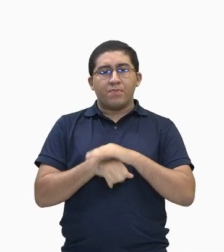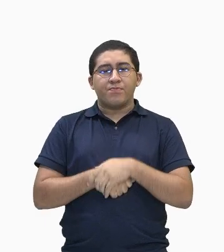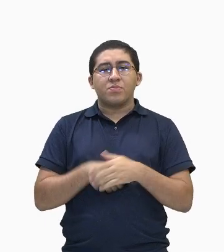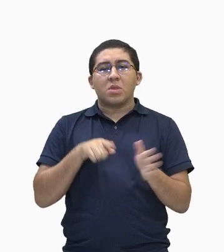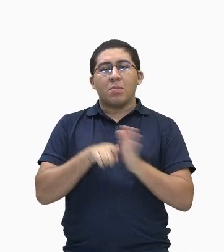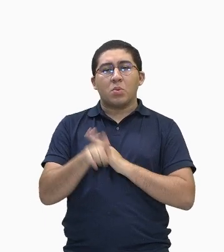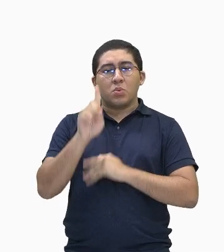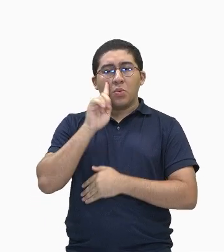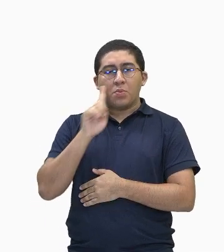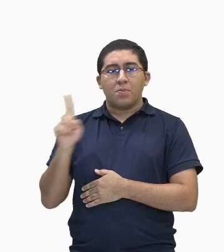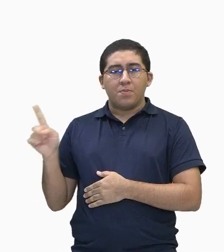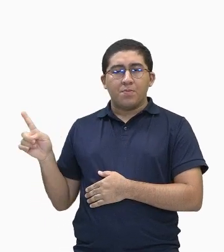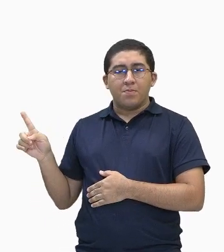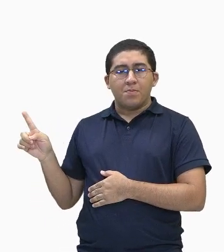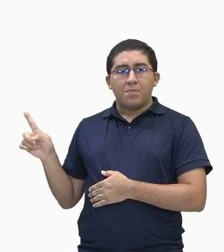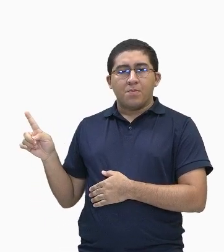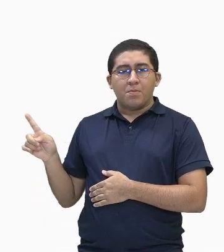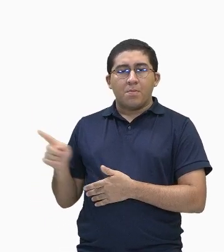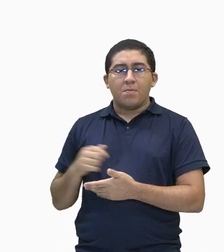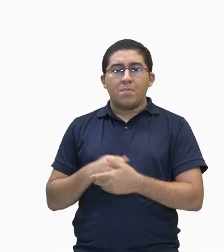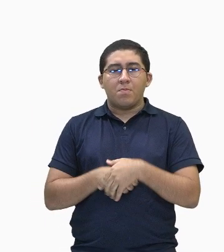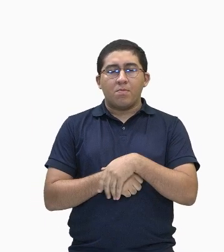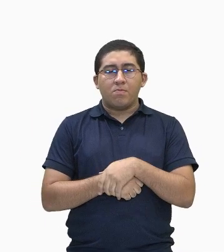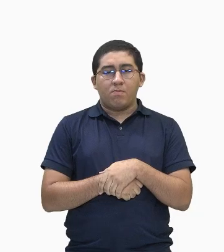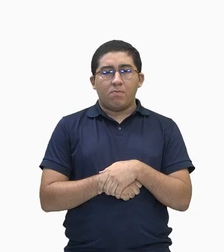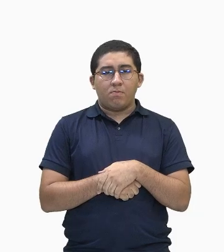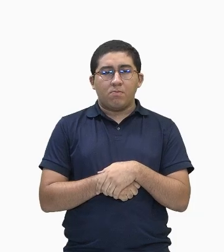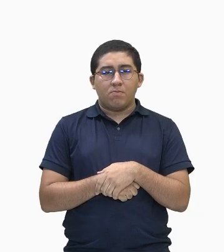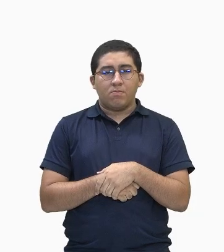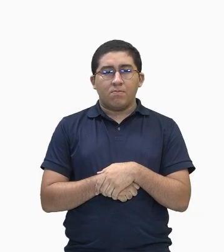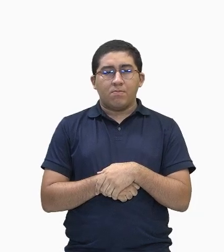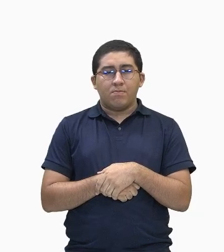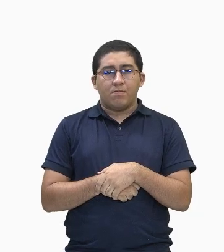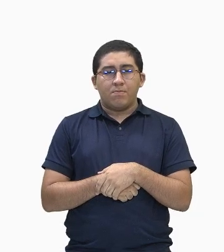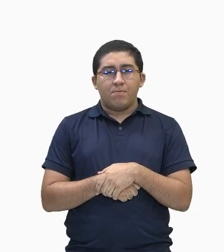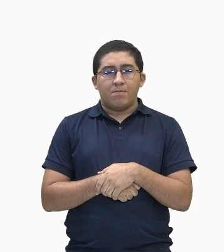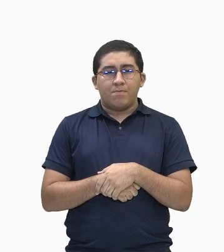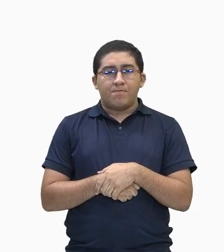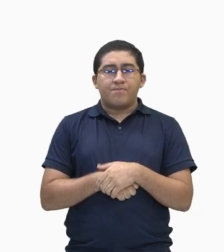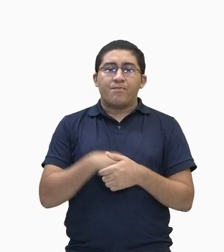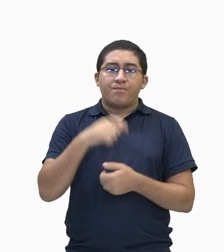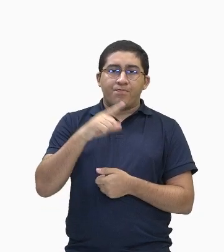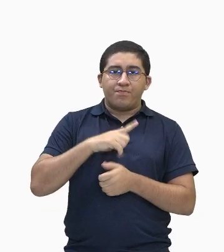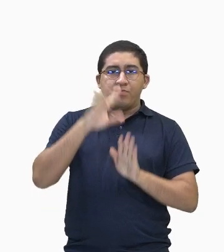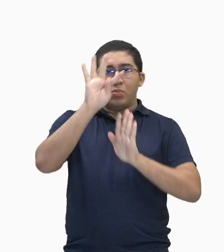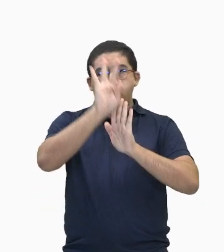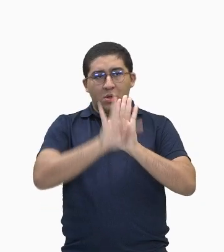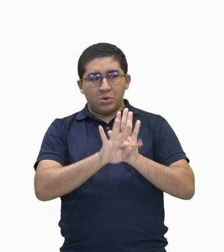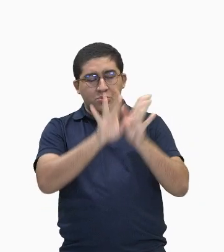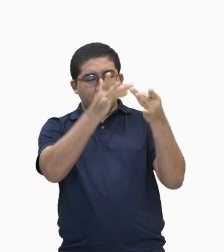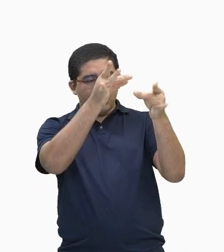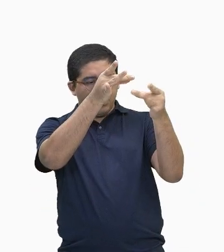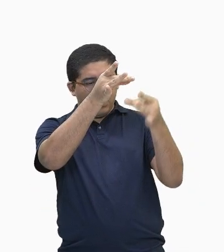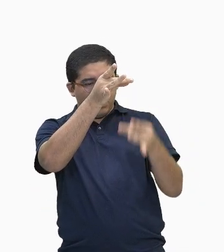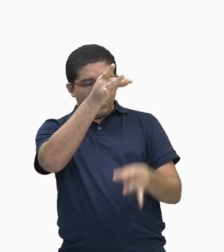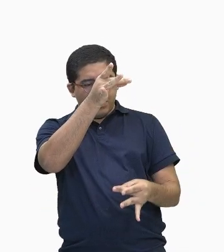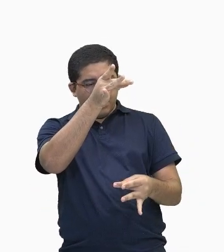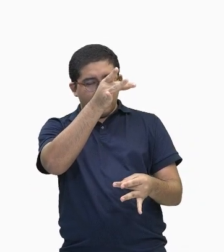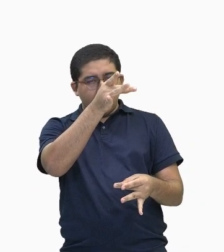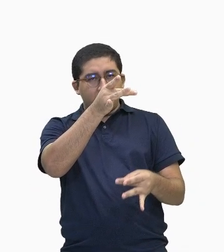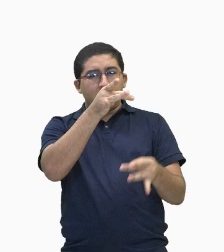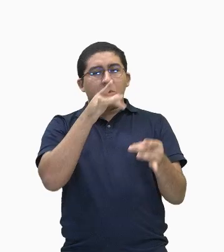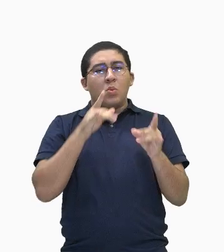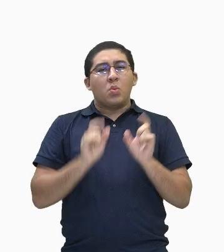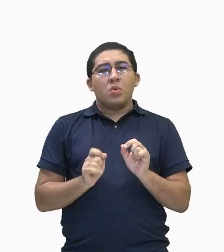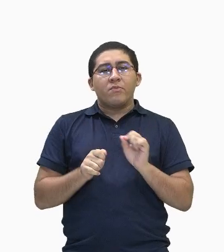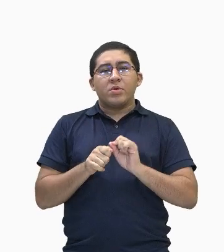texto, podemos afirmar que, tá? Então, nós temos aí um texto longo. O que a gente faz,